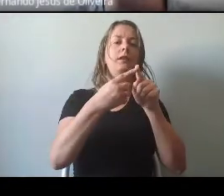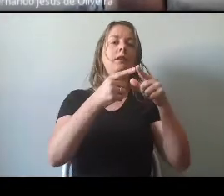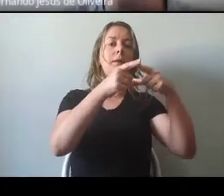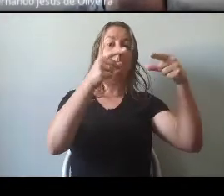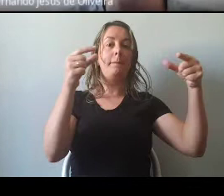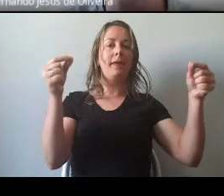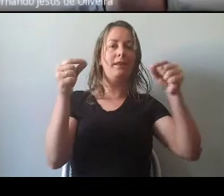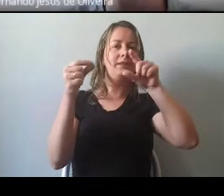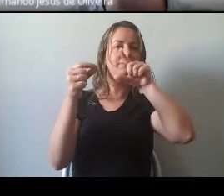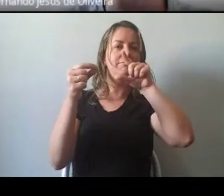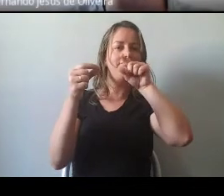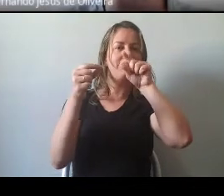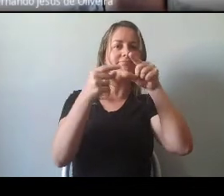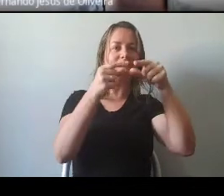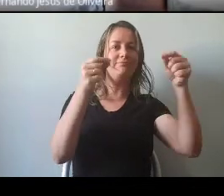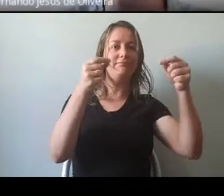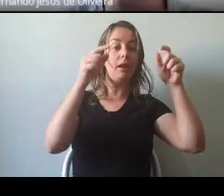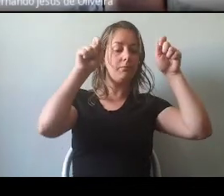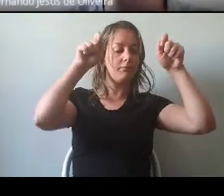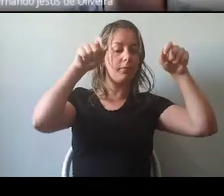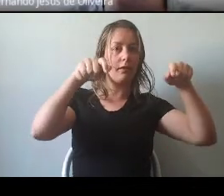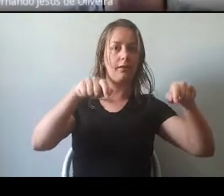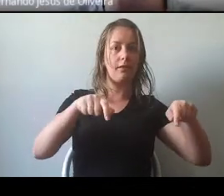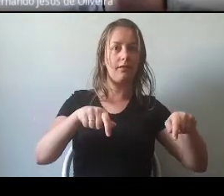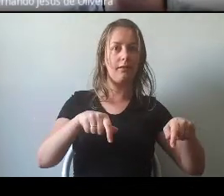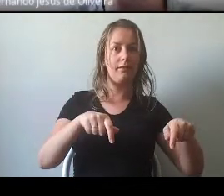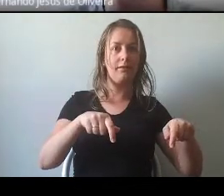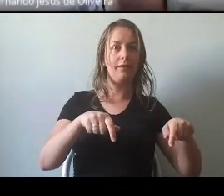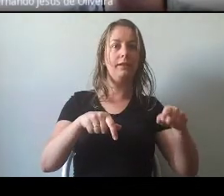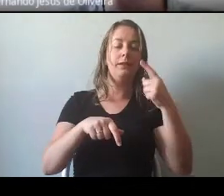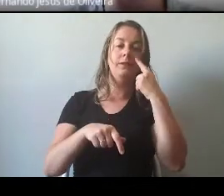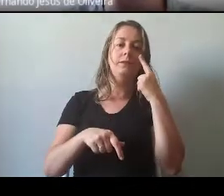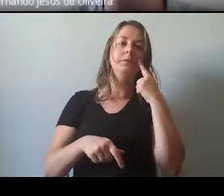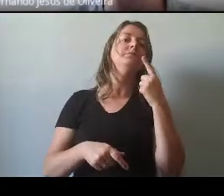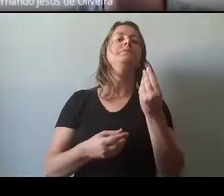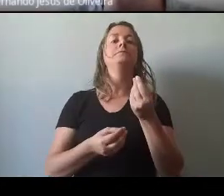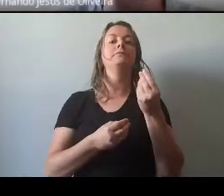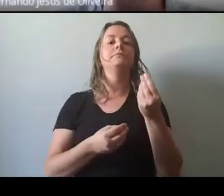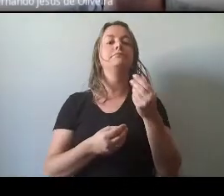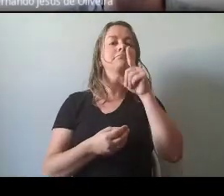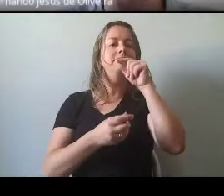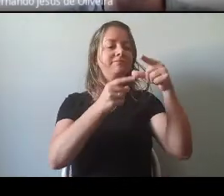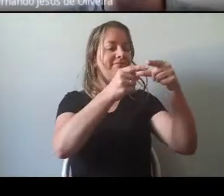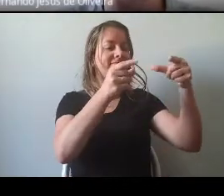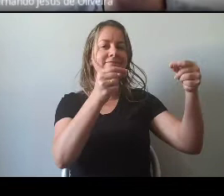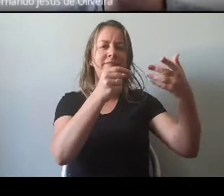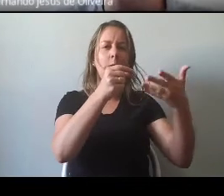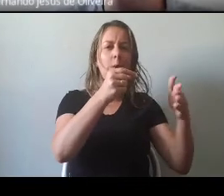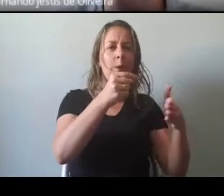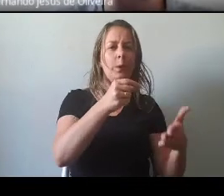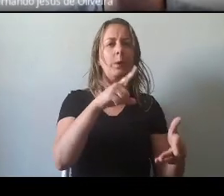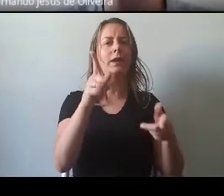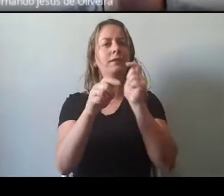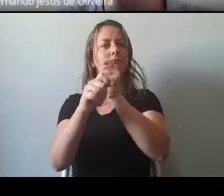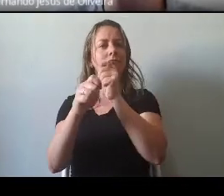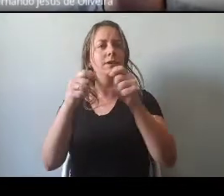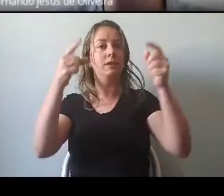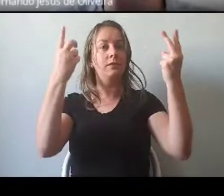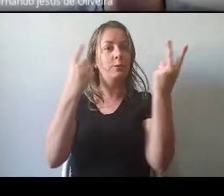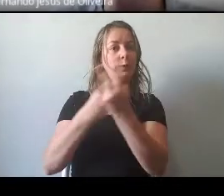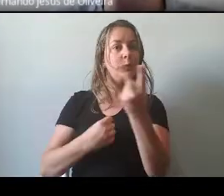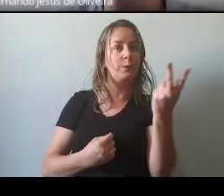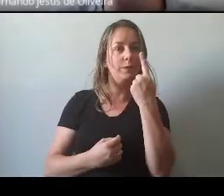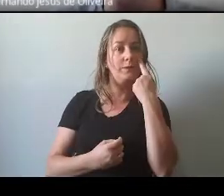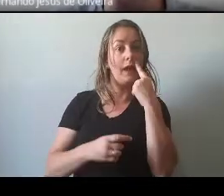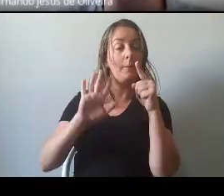uma pena sendo lançados ao mesmo tempo. É bom lembrar que lá na Lua não tem atmosfera, né? Então não